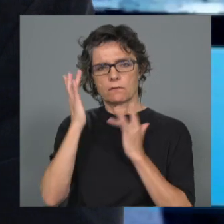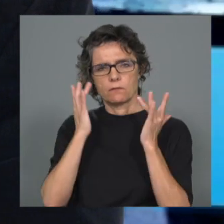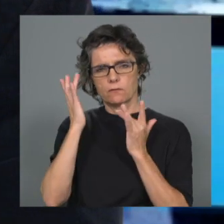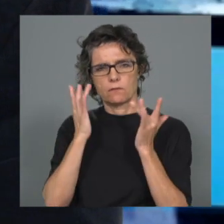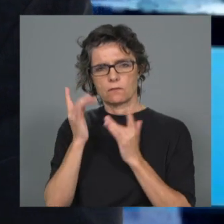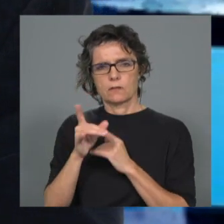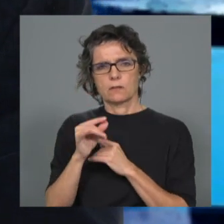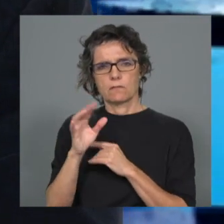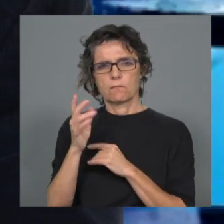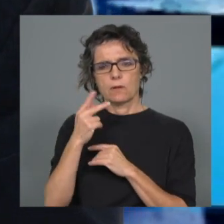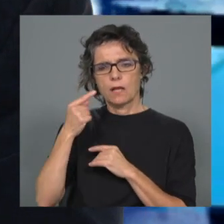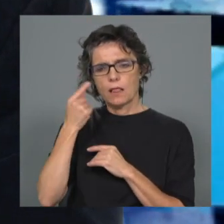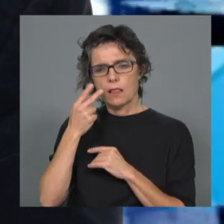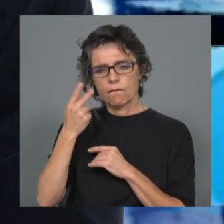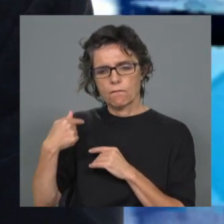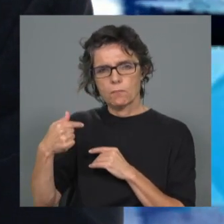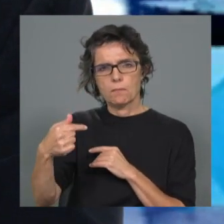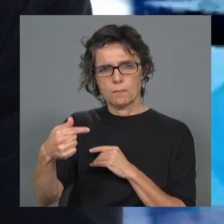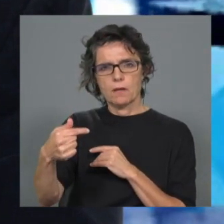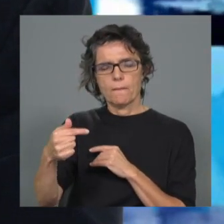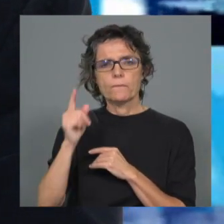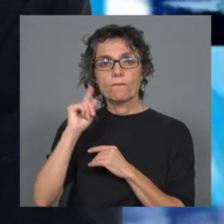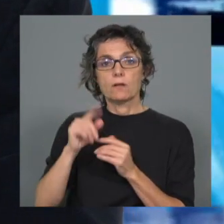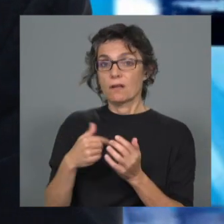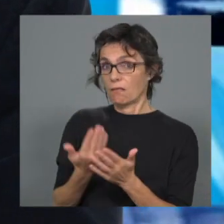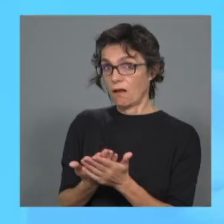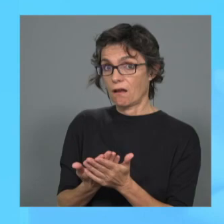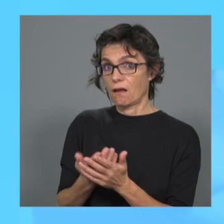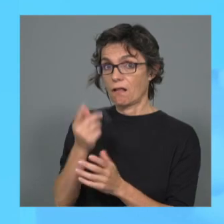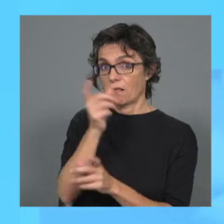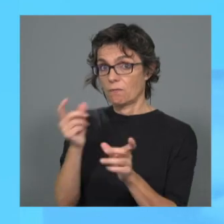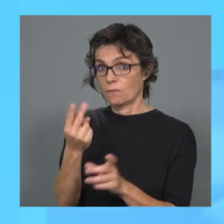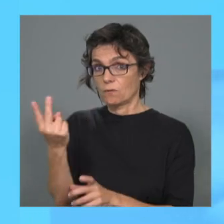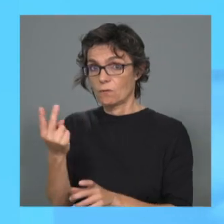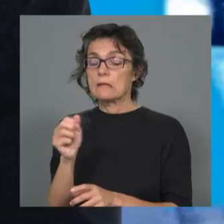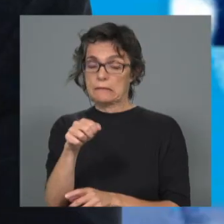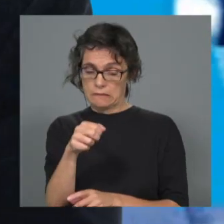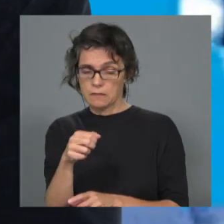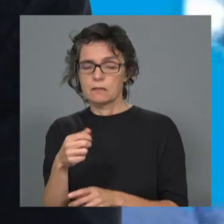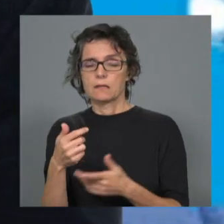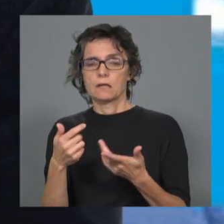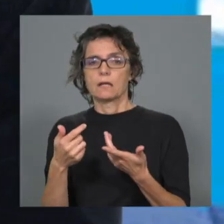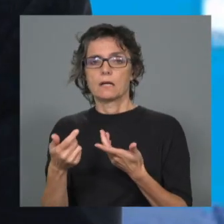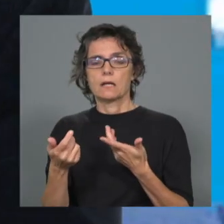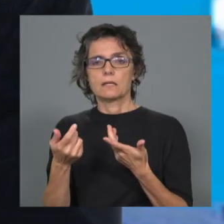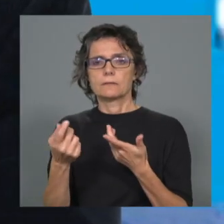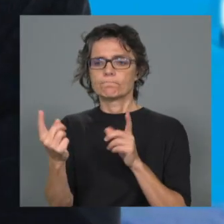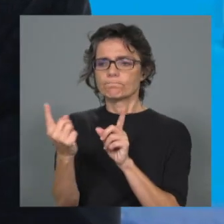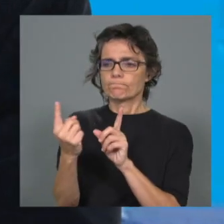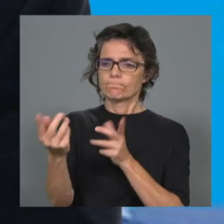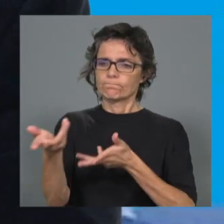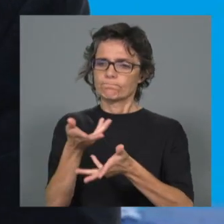de vida. Que valoriza uma dinâmica entre duas pessoas. Exatamente, que assenta nesta dinâmica da